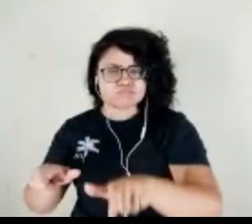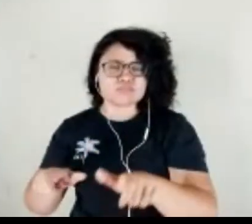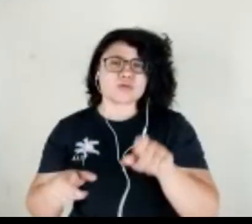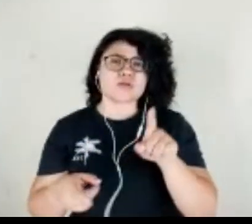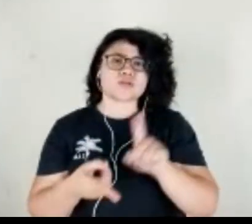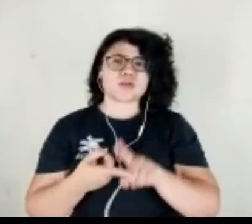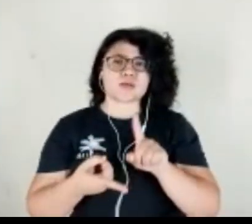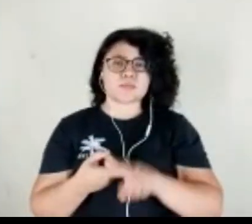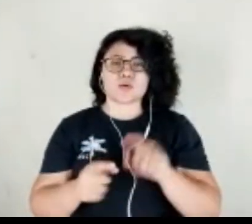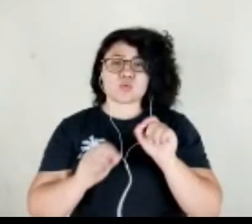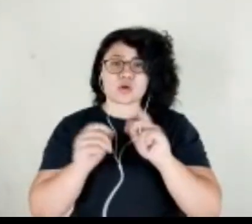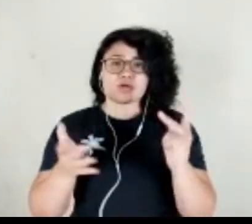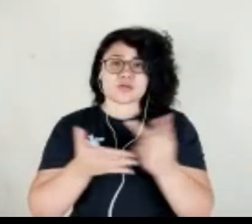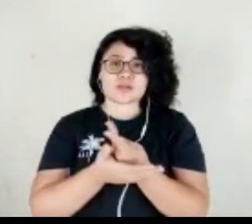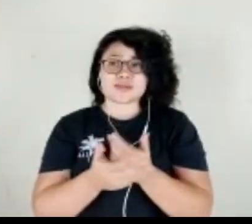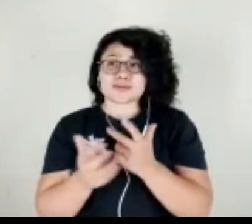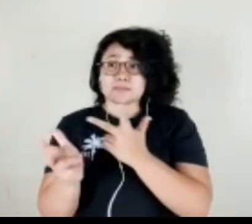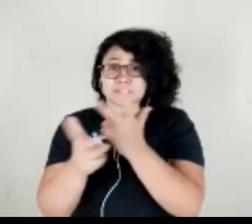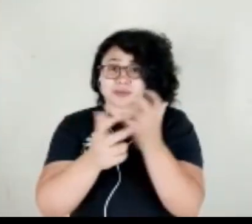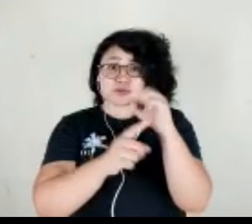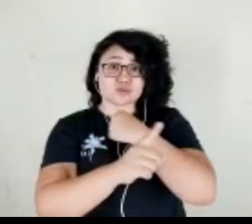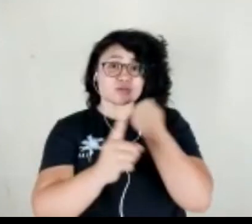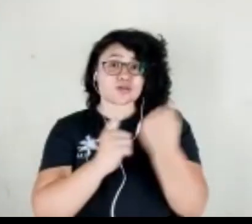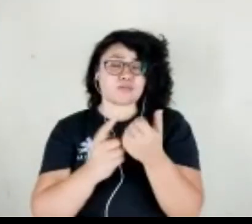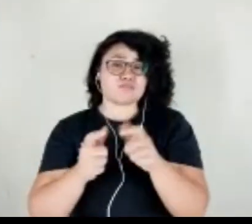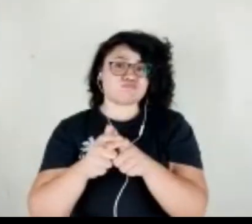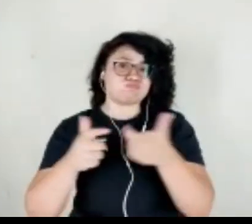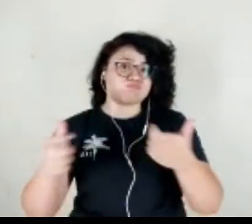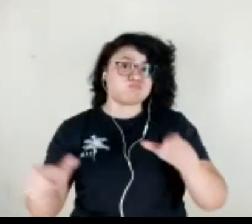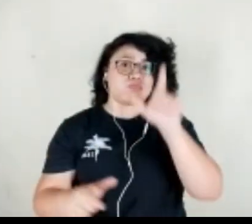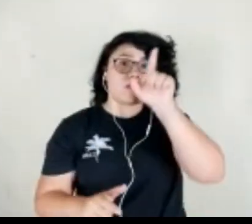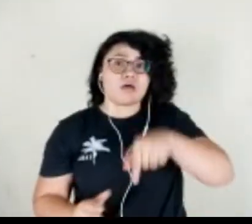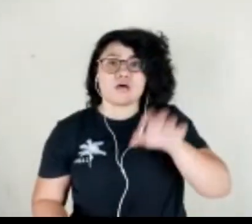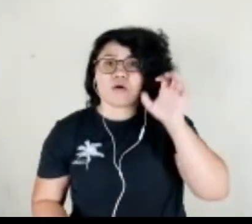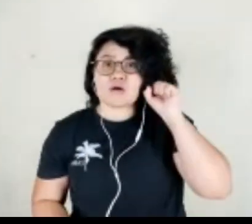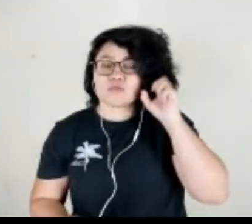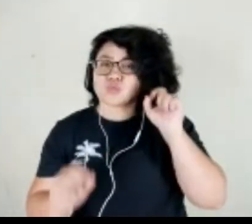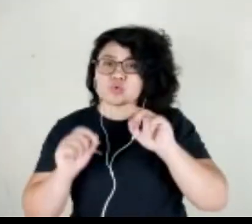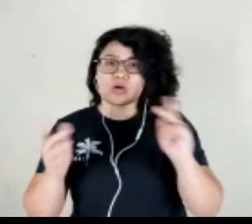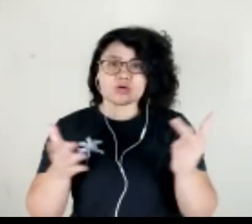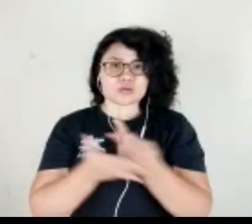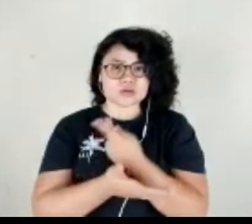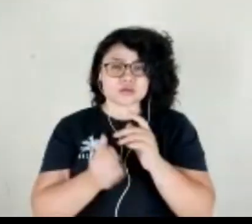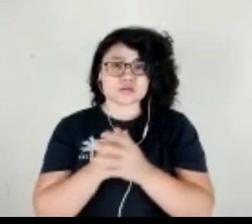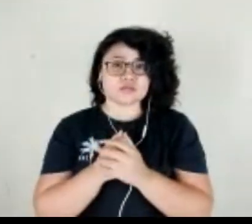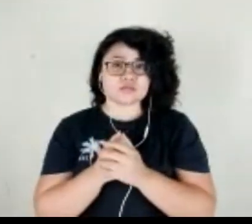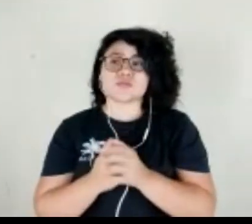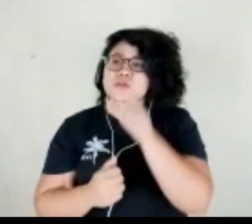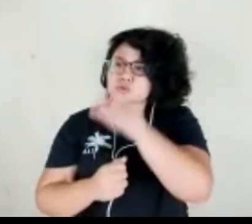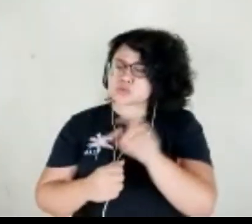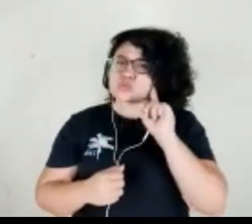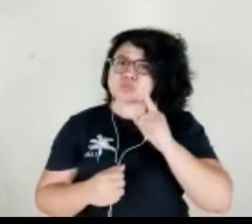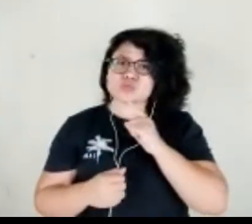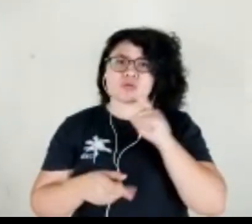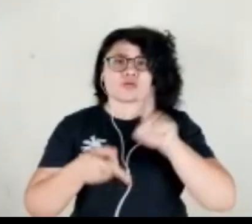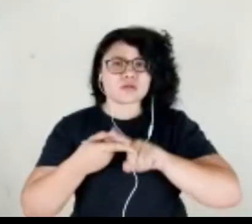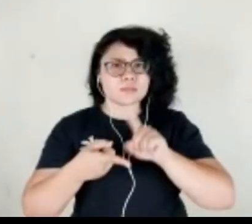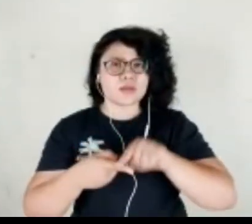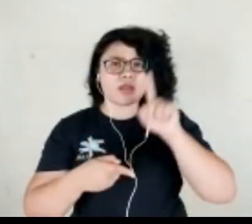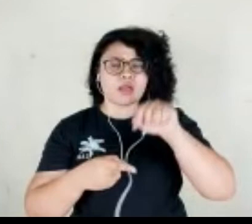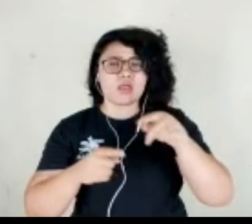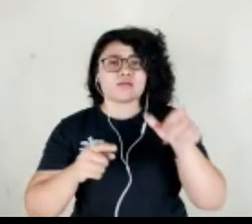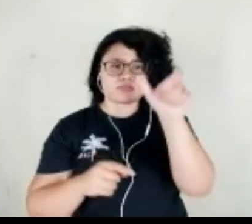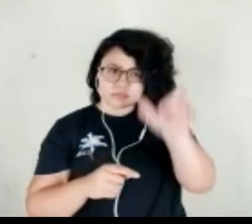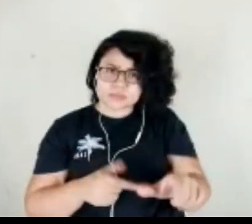numa sociedade majoritariamente ouvintista, ele acaba se tornando também um cidadão,